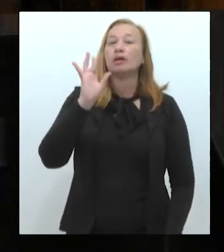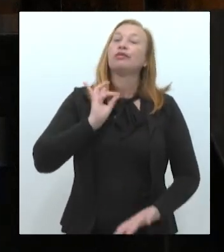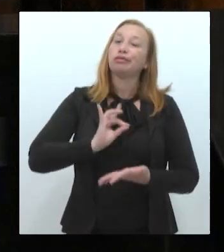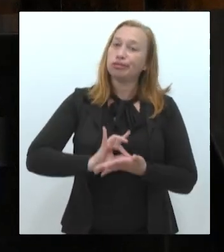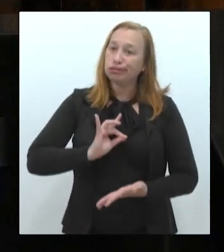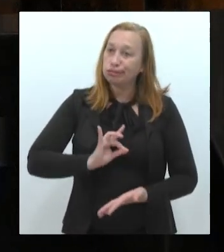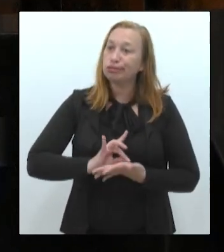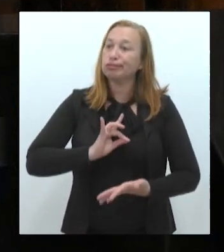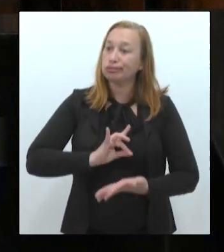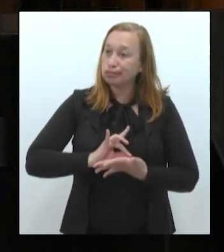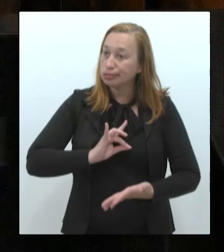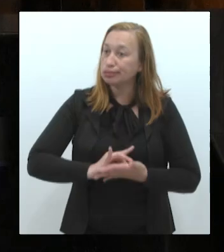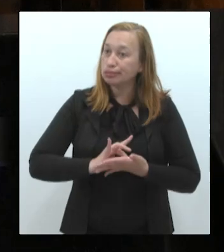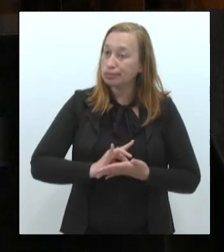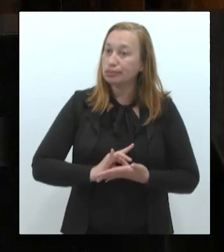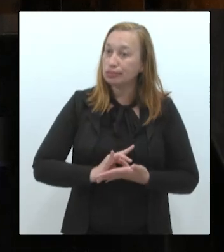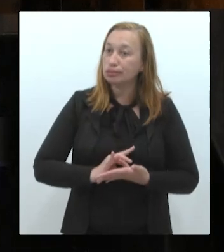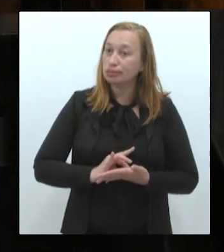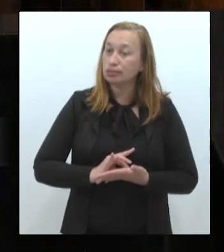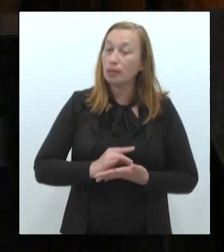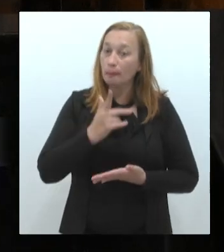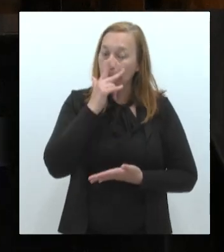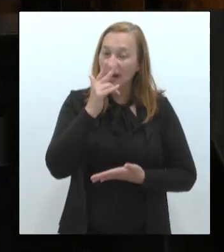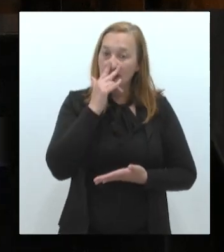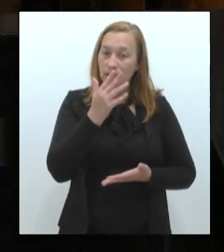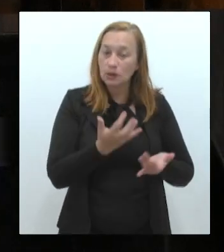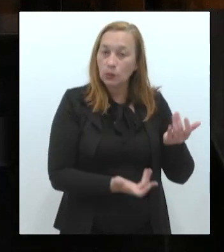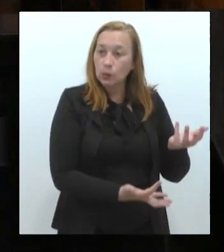isso seria a porta do inferno.